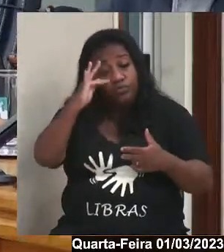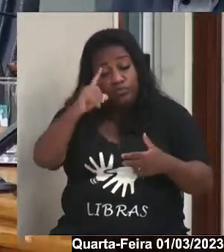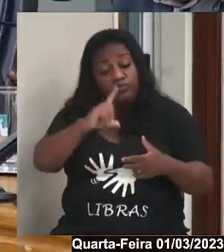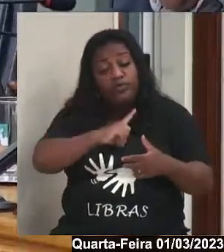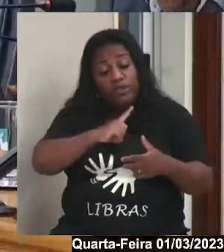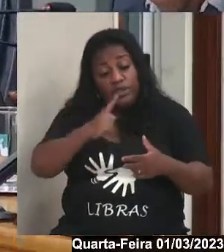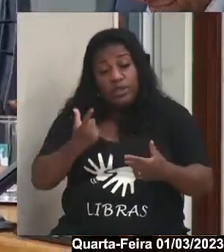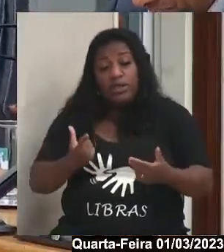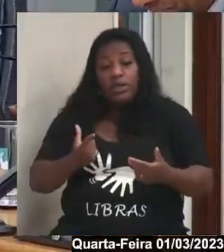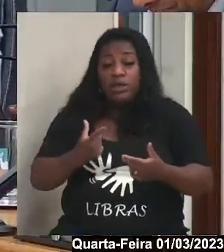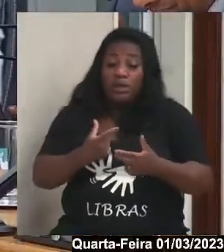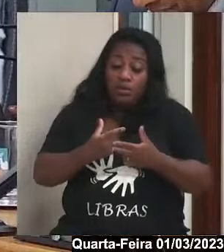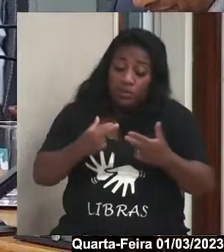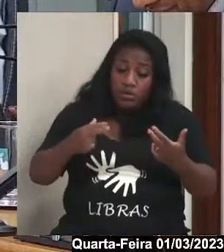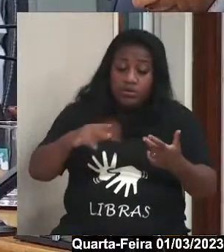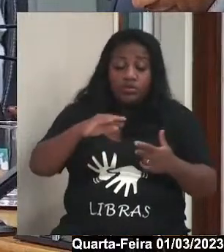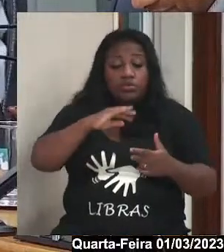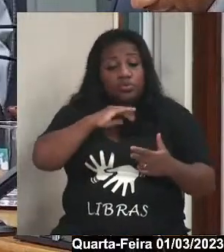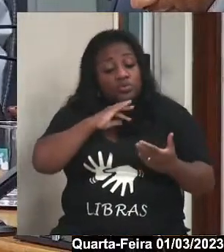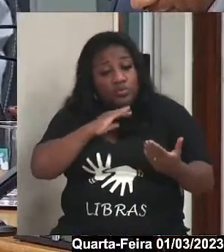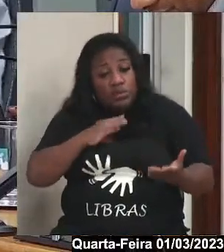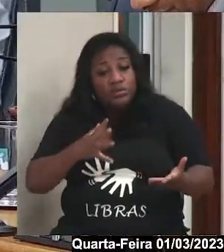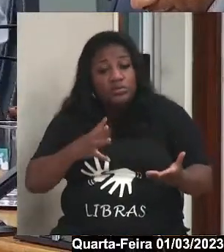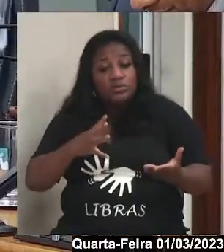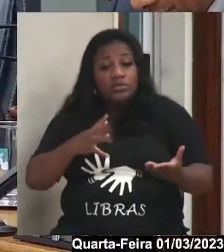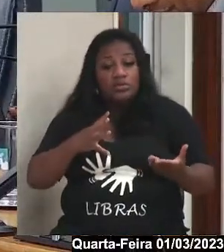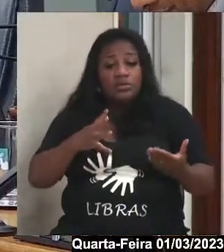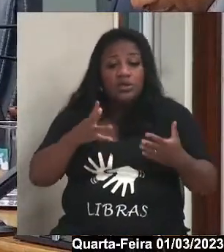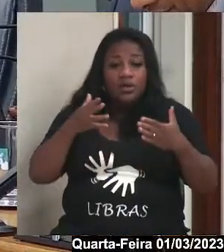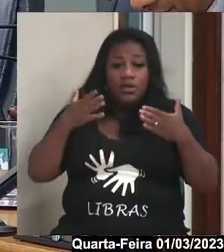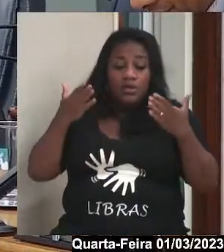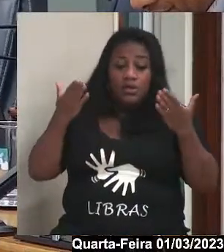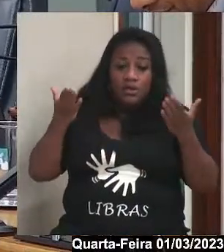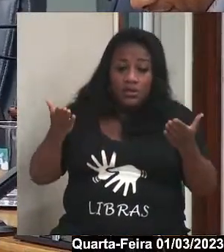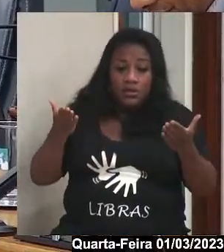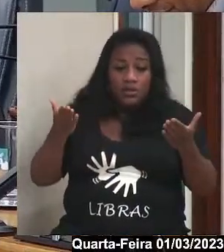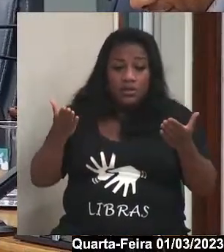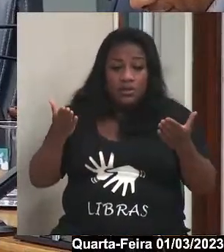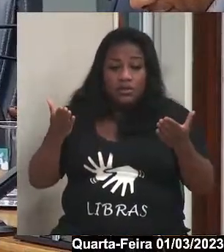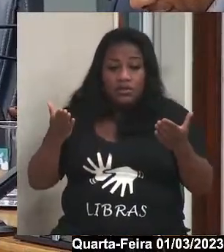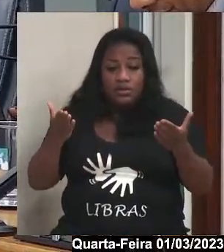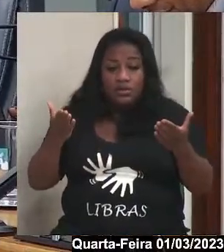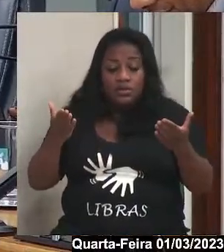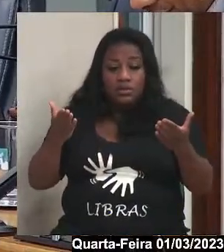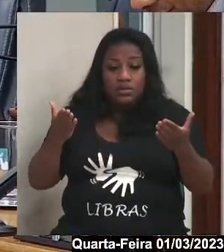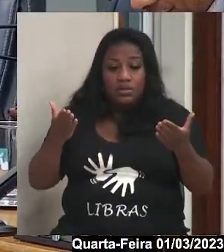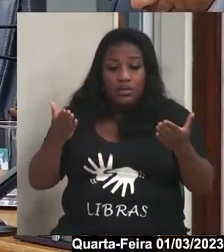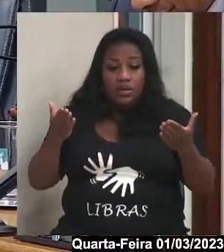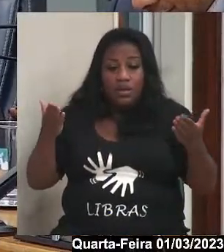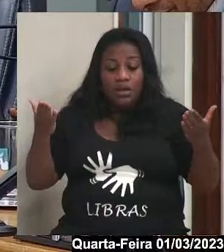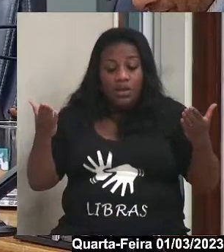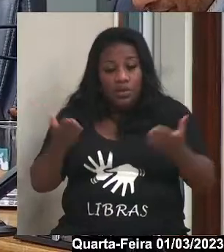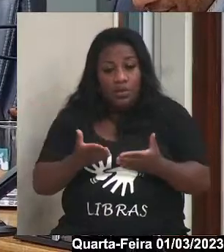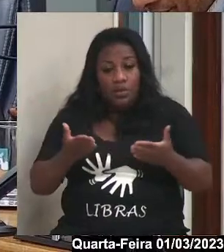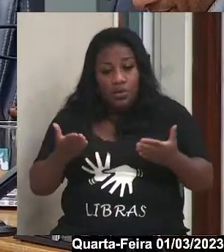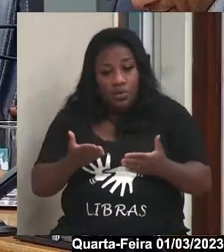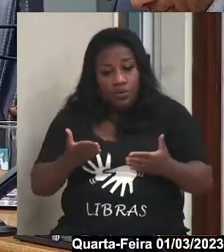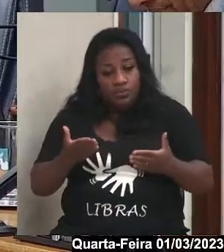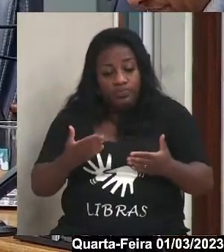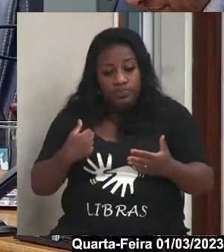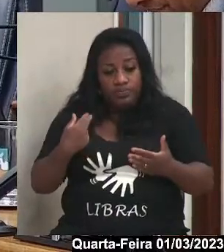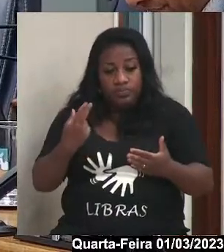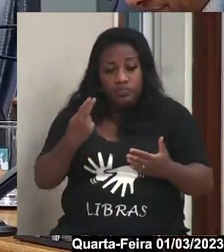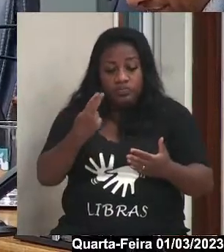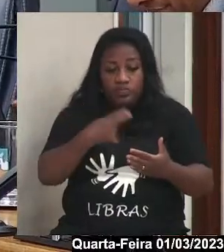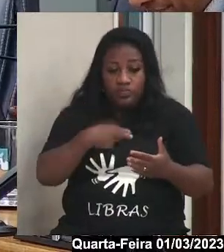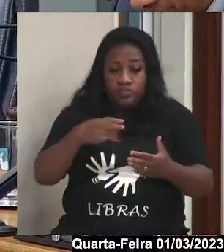colher espinho. Então, eu acho que o respeito com todos os amigos, companheiros, aqueles que estão aqui, aqueles que podem estar aqui na próxima, mas que